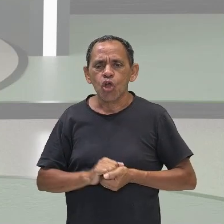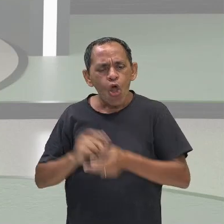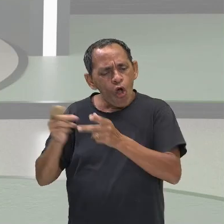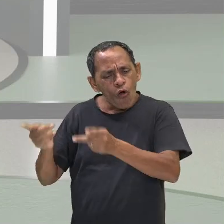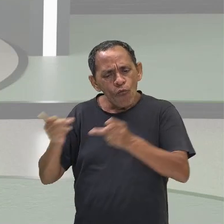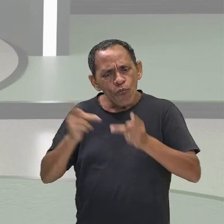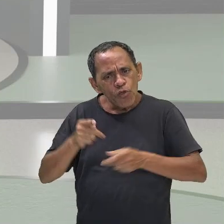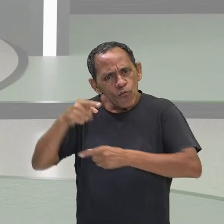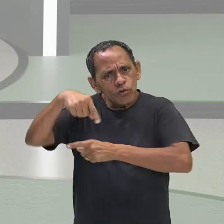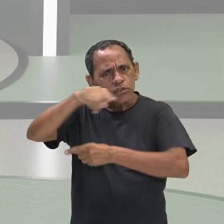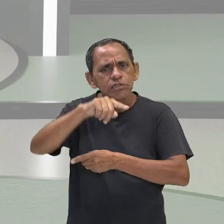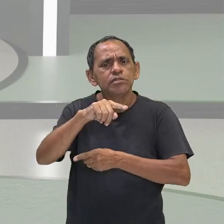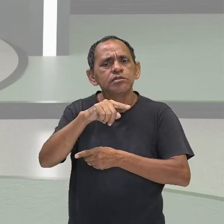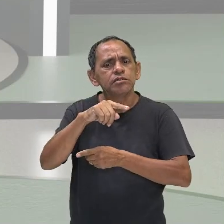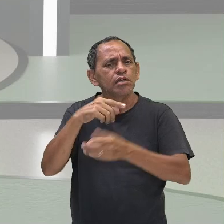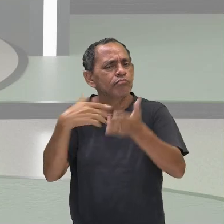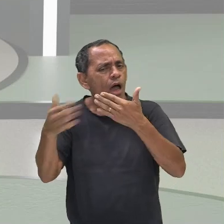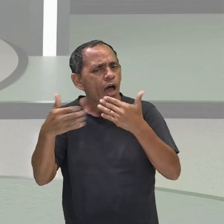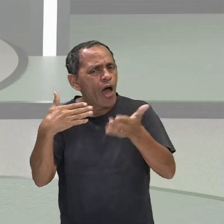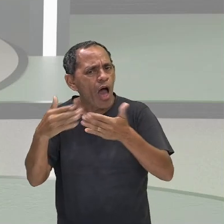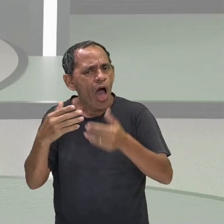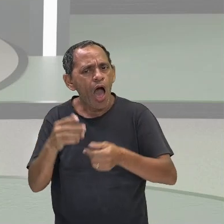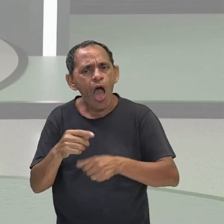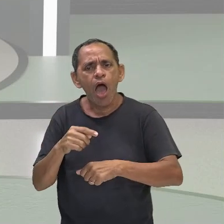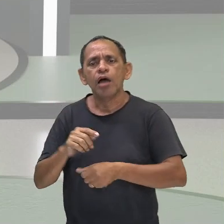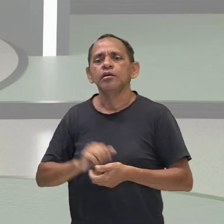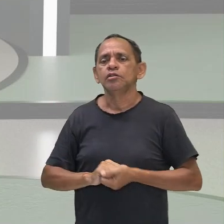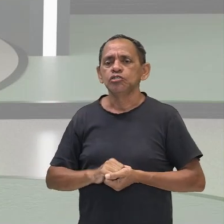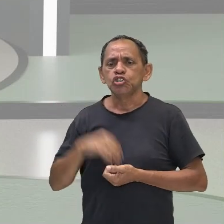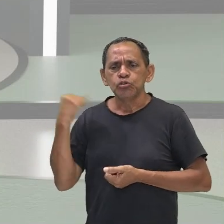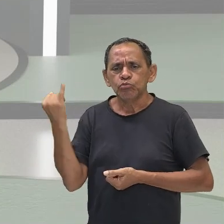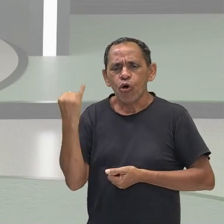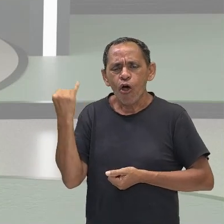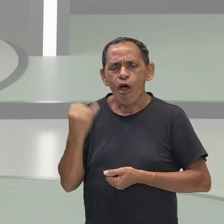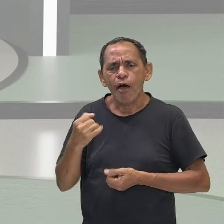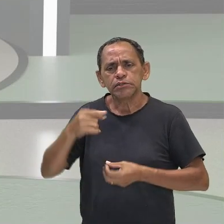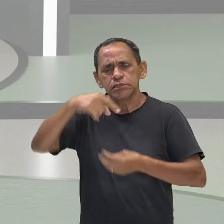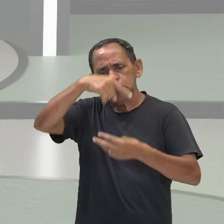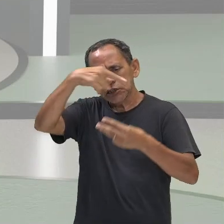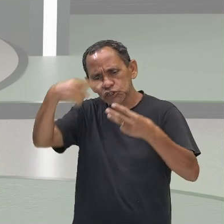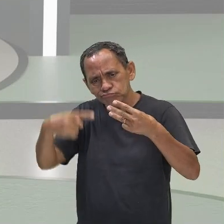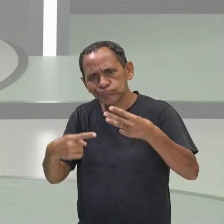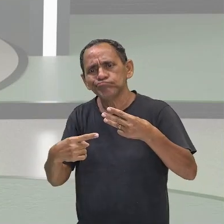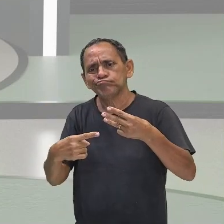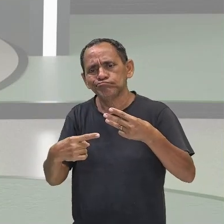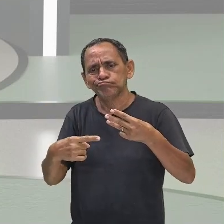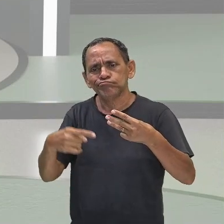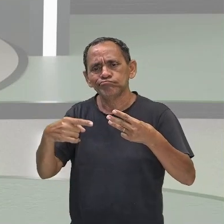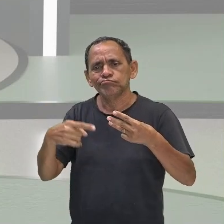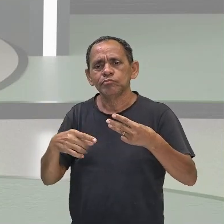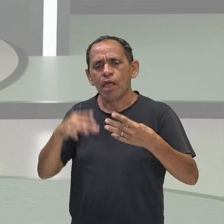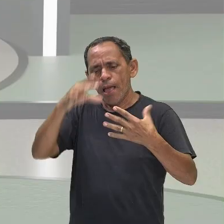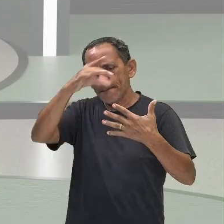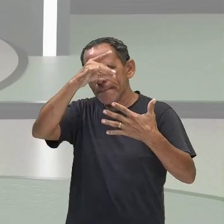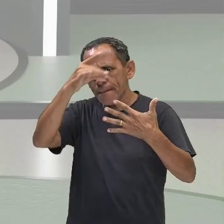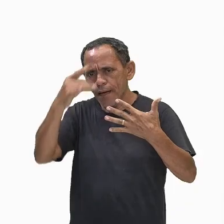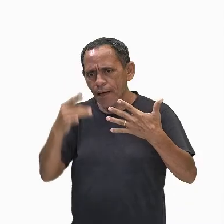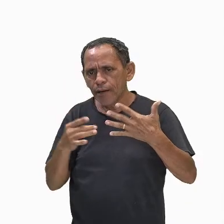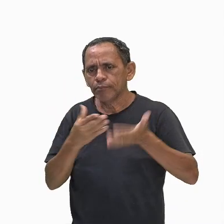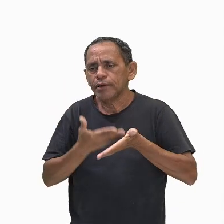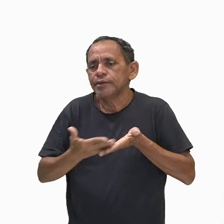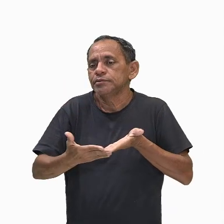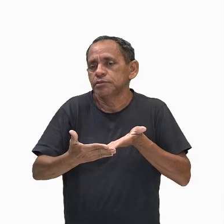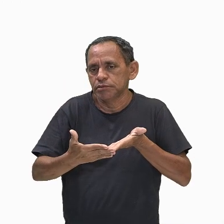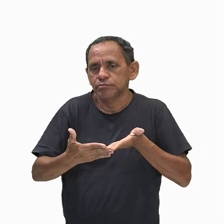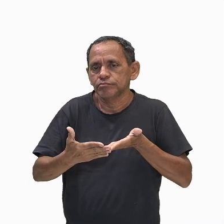bate-papo sobre um ponto de atenção importante das informações passadas a partir do pré-natal.